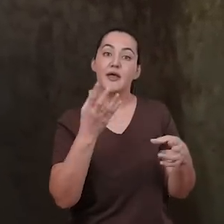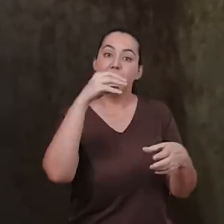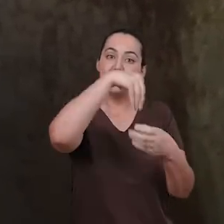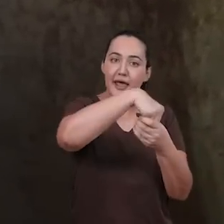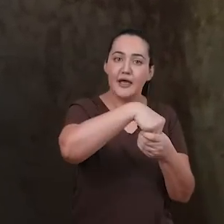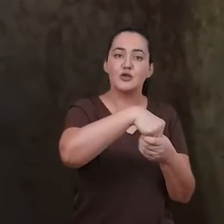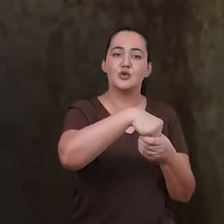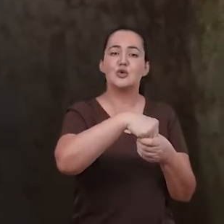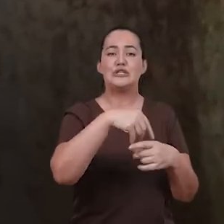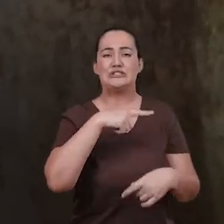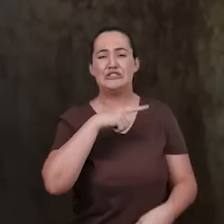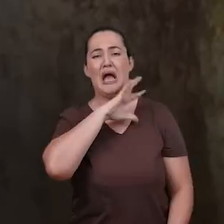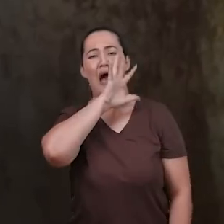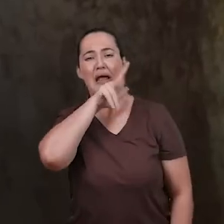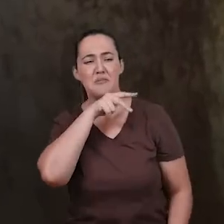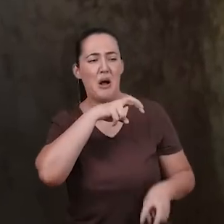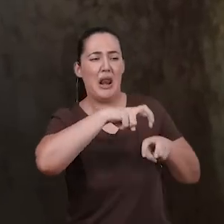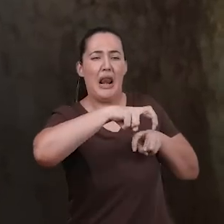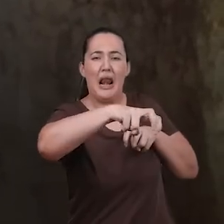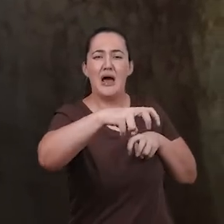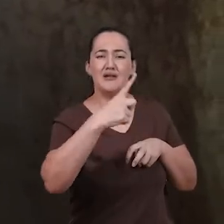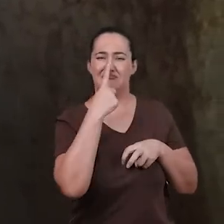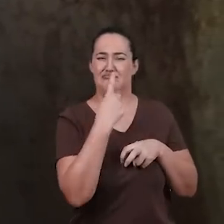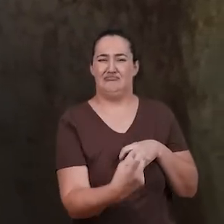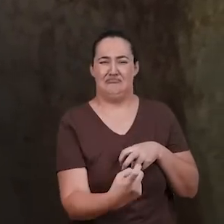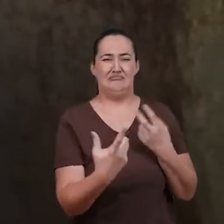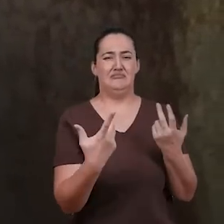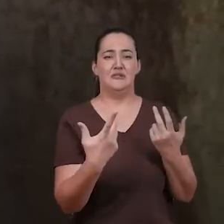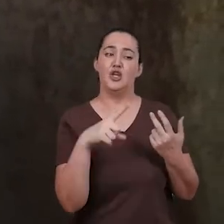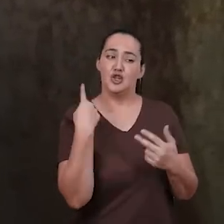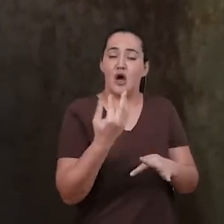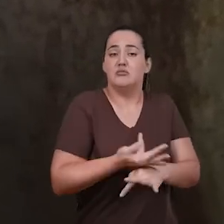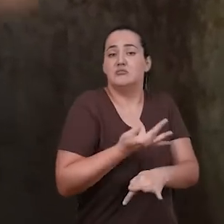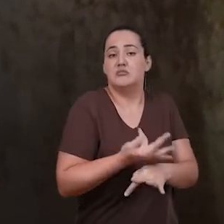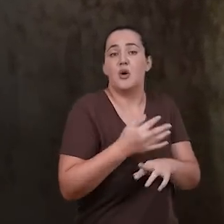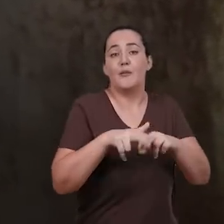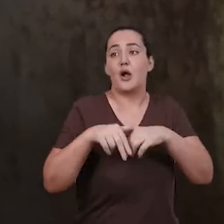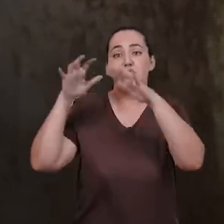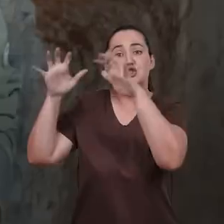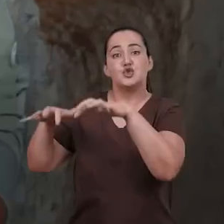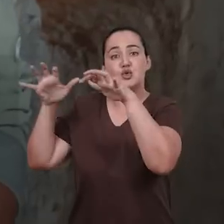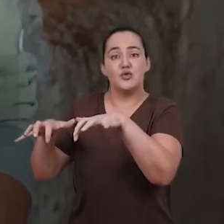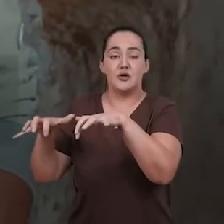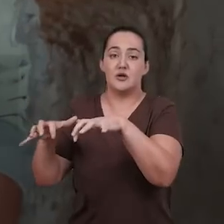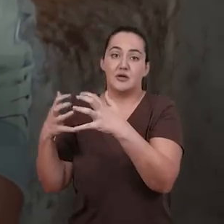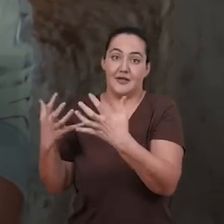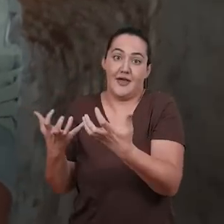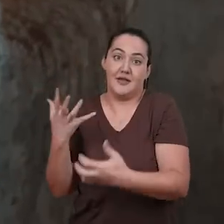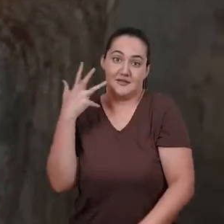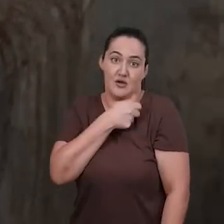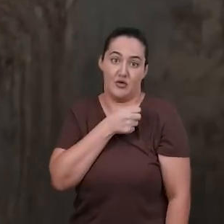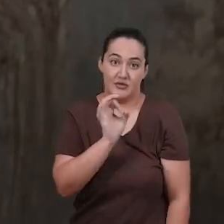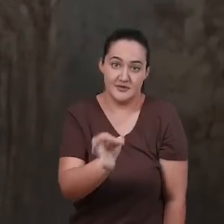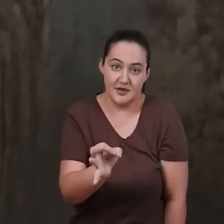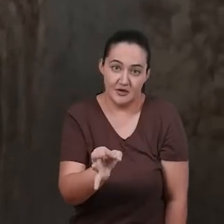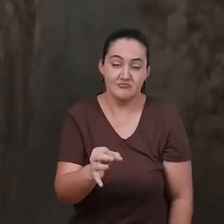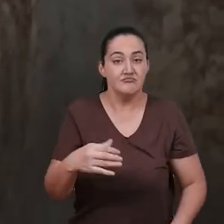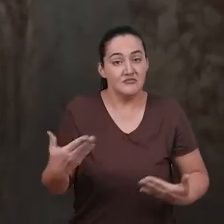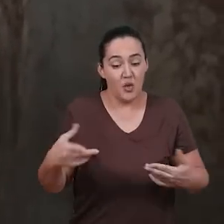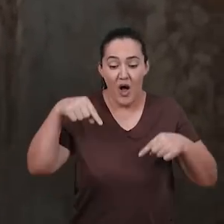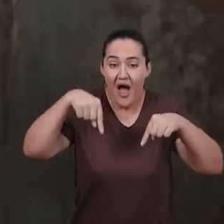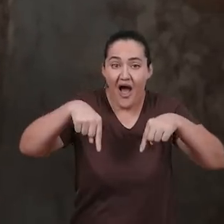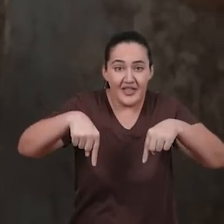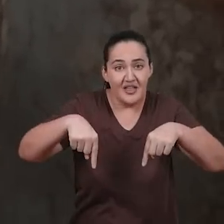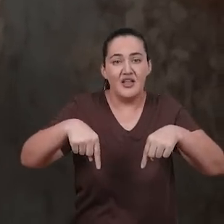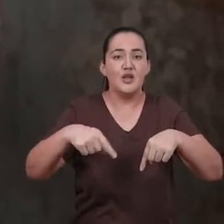aceita o mau cheiro dos animais lá dentro por causa do dilúvio que está acontecendo lá fora. Aqui, eles não tinham tempo